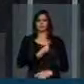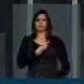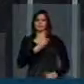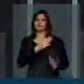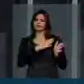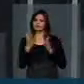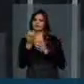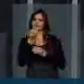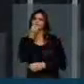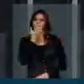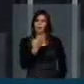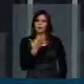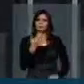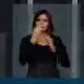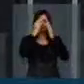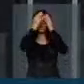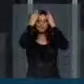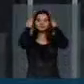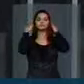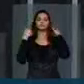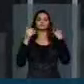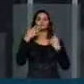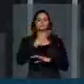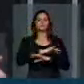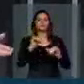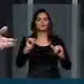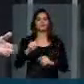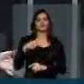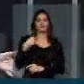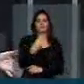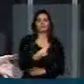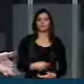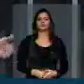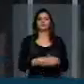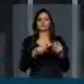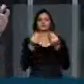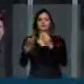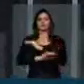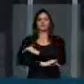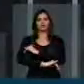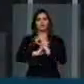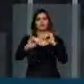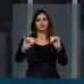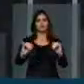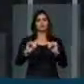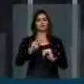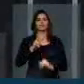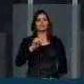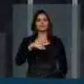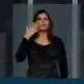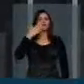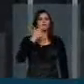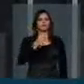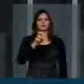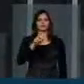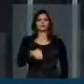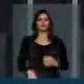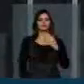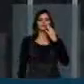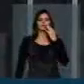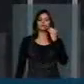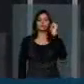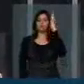nas ruas. Eu vou dar um pronunciamento depois como lido, mas vou falar esse tempo. O